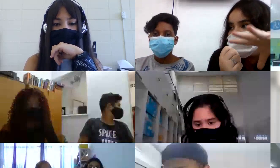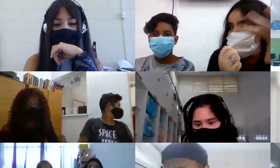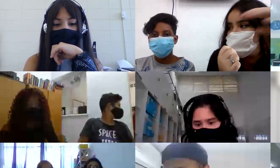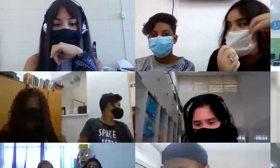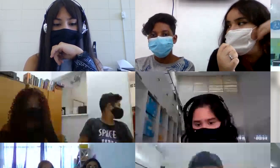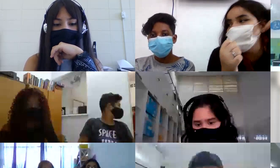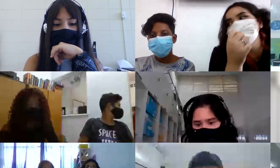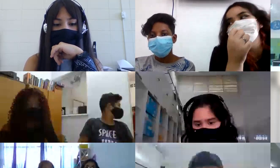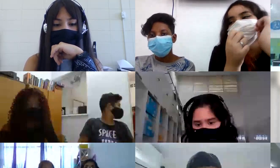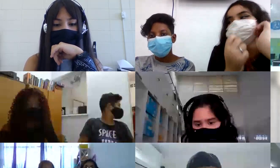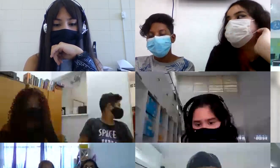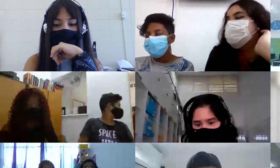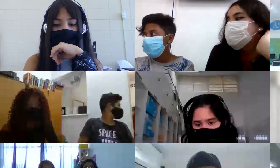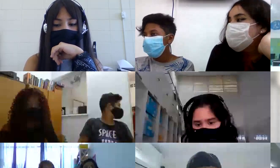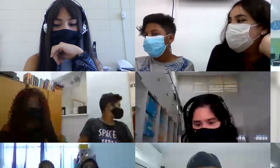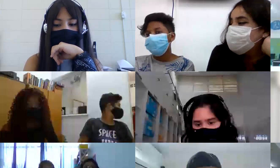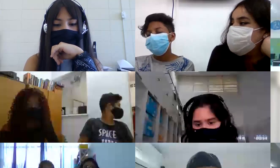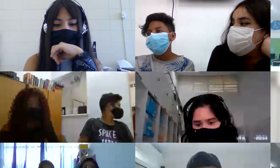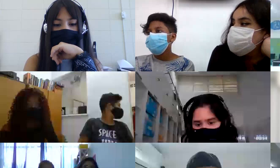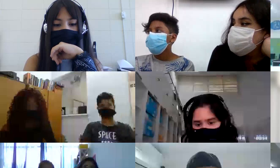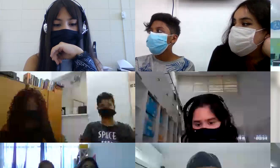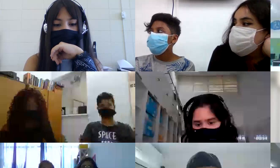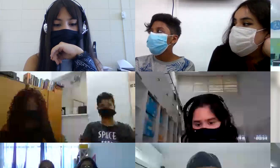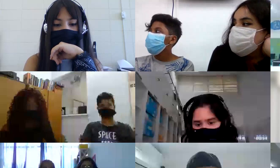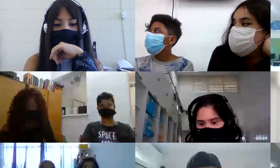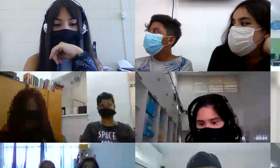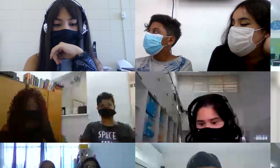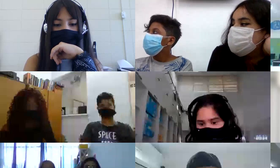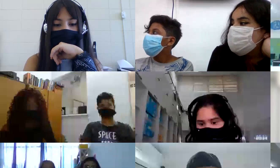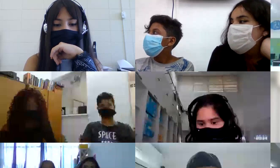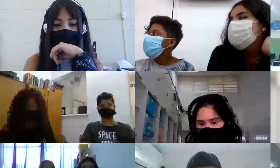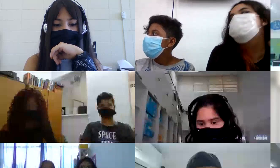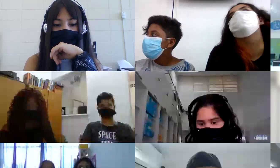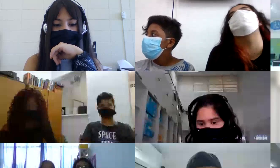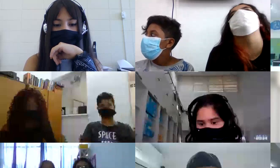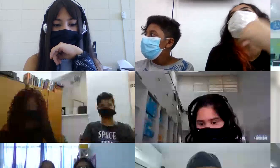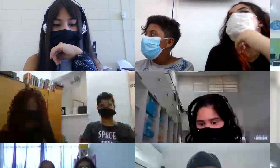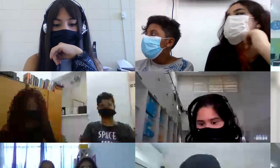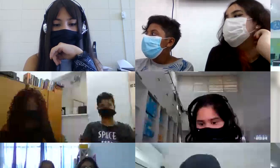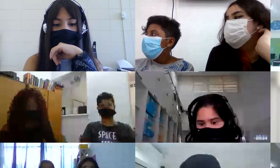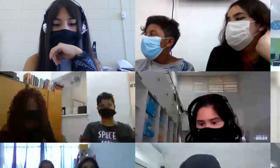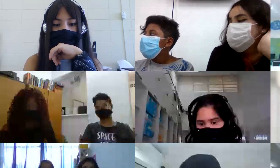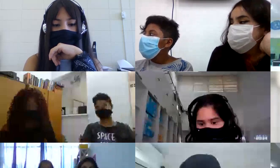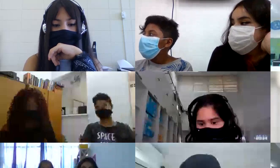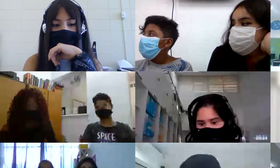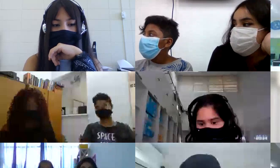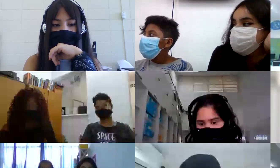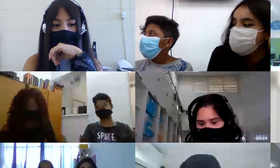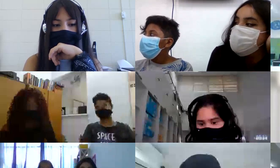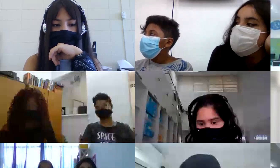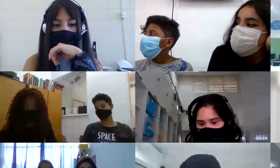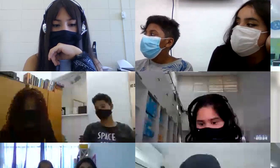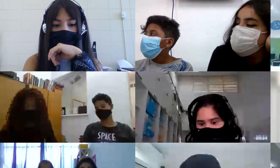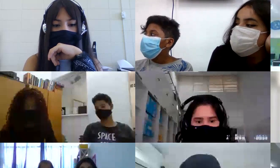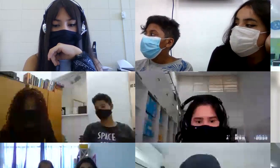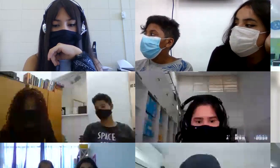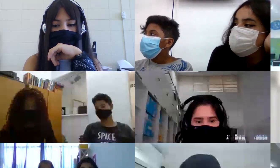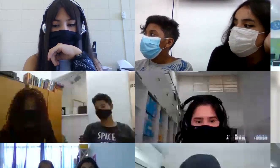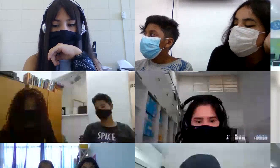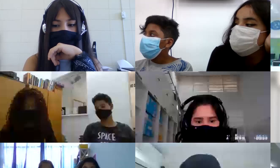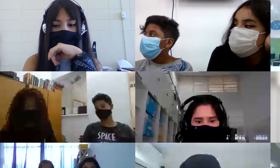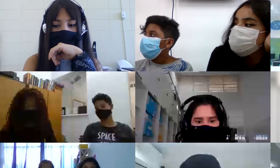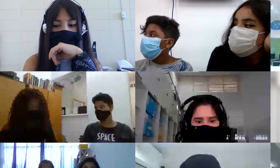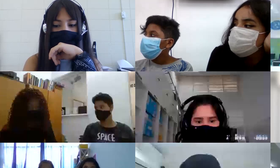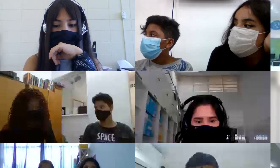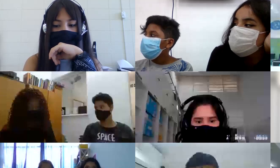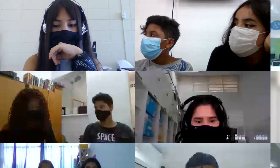Eu acho que falarem mais sobre o assunto é muito importante, porque sim, além de... Não deixa o saco falar muito disso, não? Vocês não estão